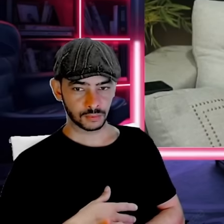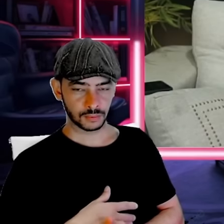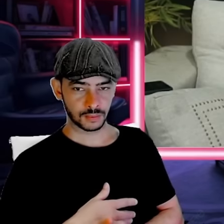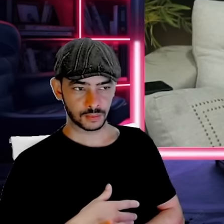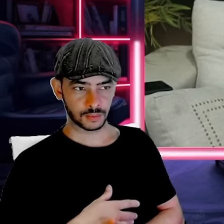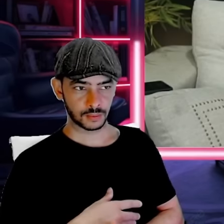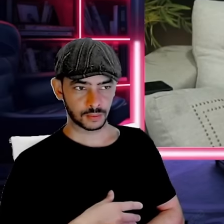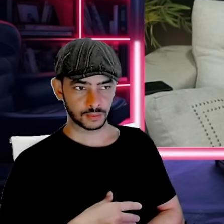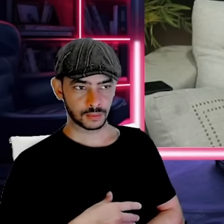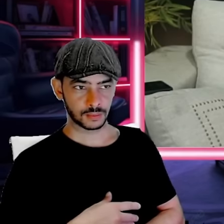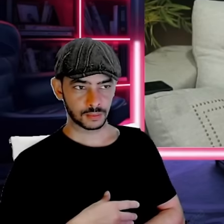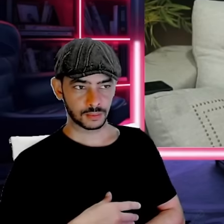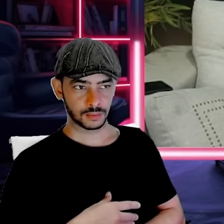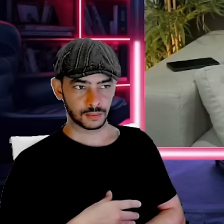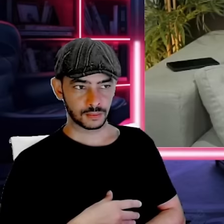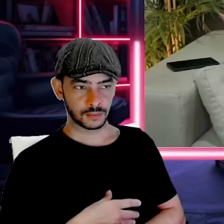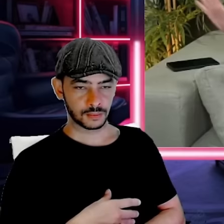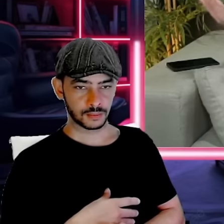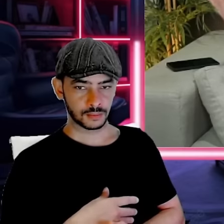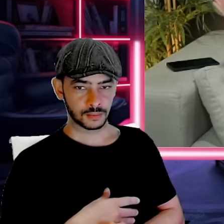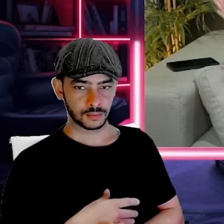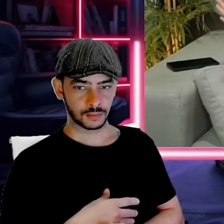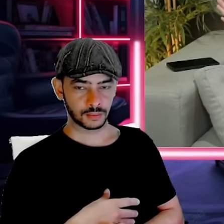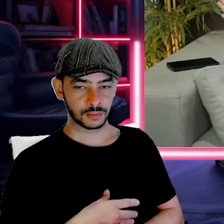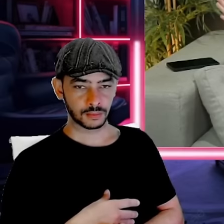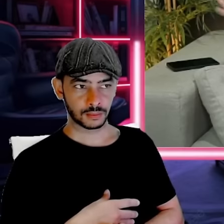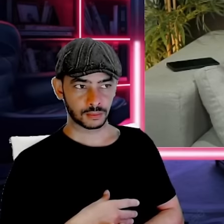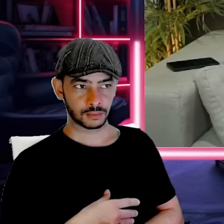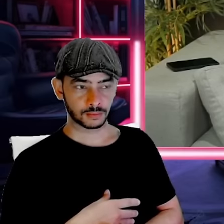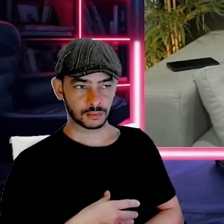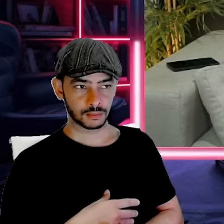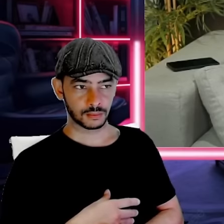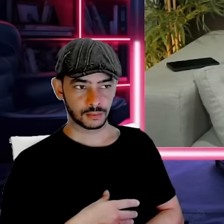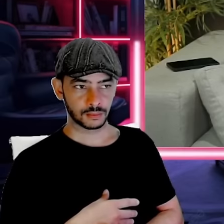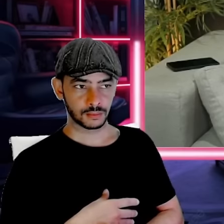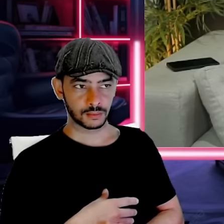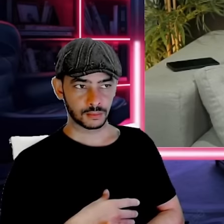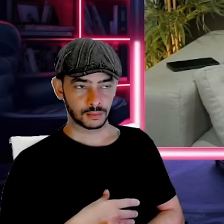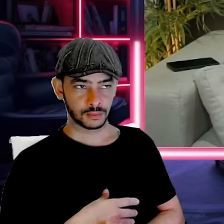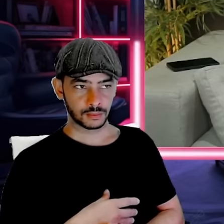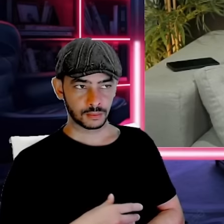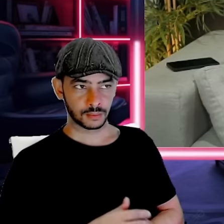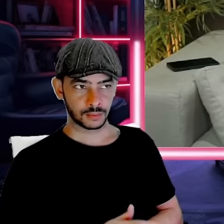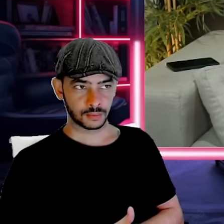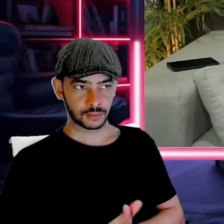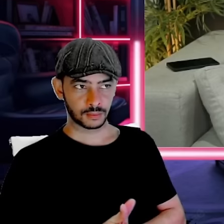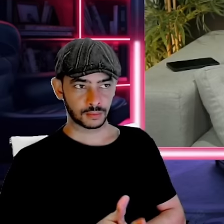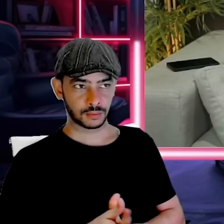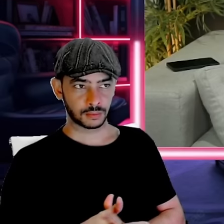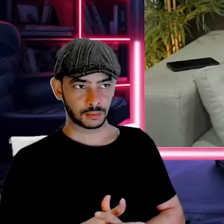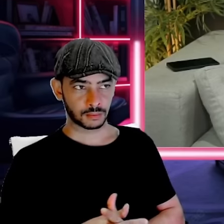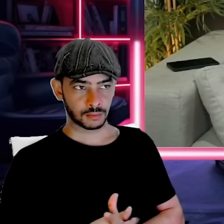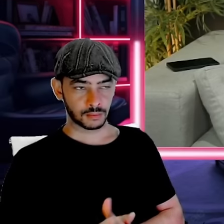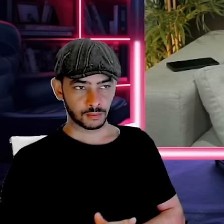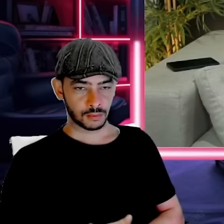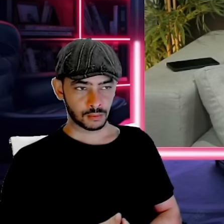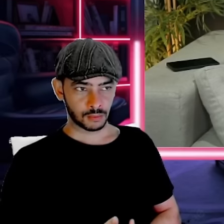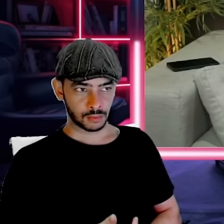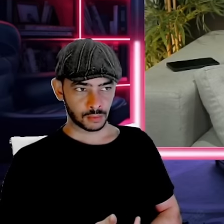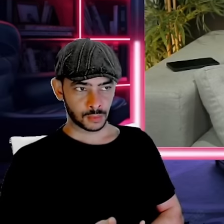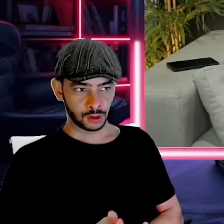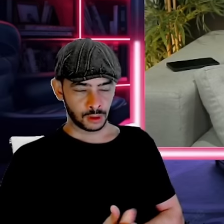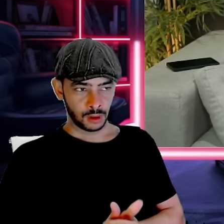ministros até mesmo da suprema corte agora tudo tem que ser anulado apenas para lavar a imagem do tofoli e do